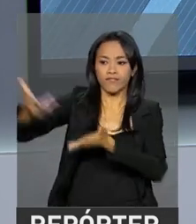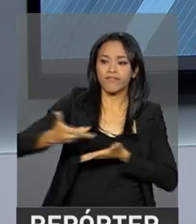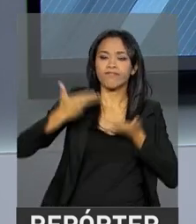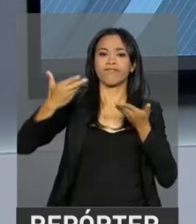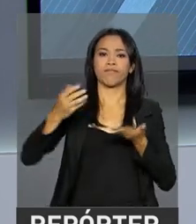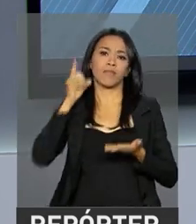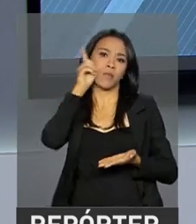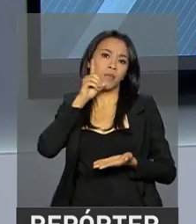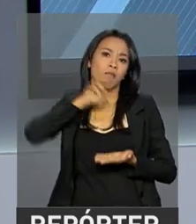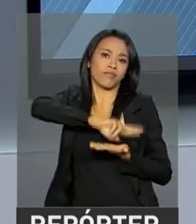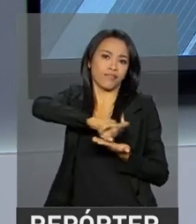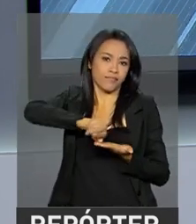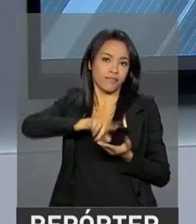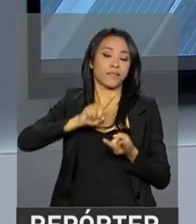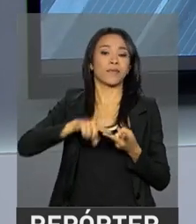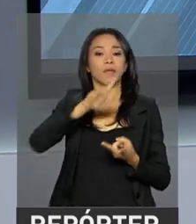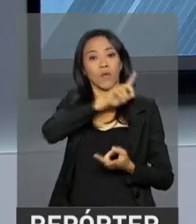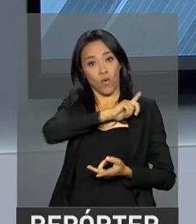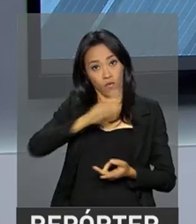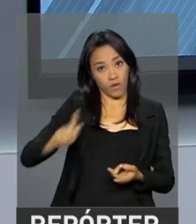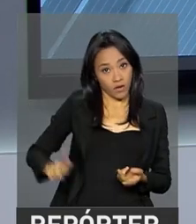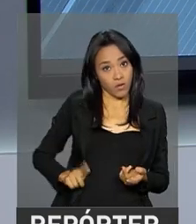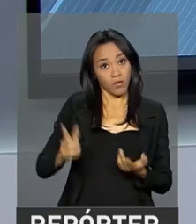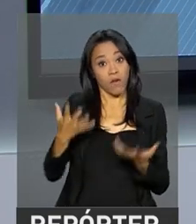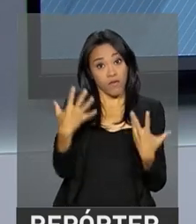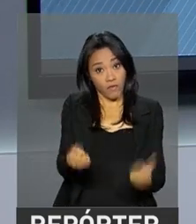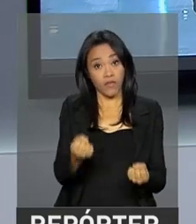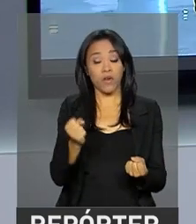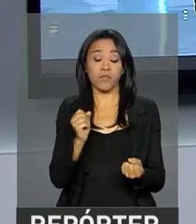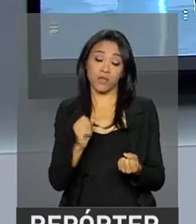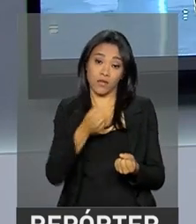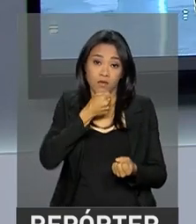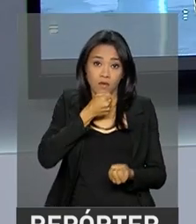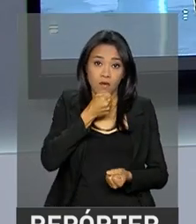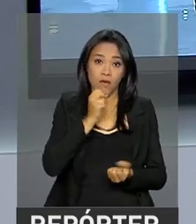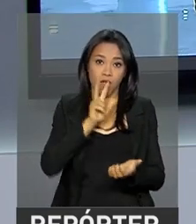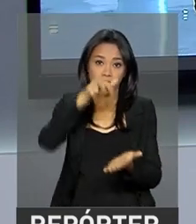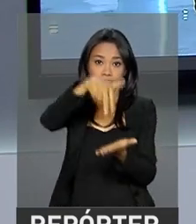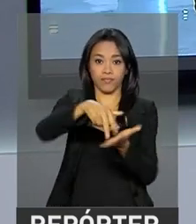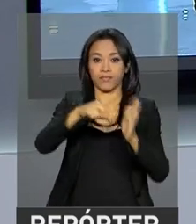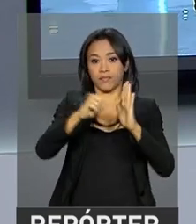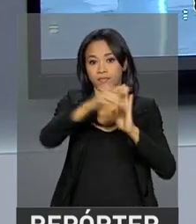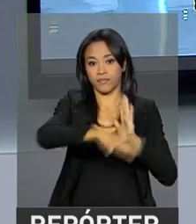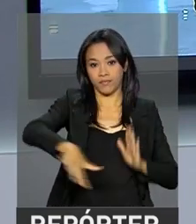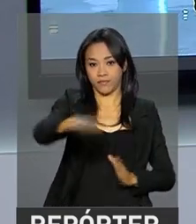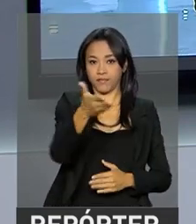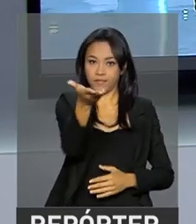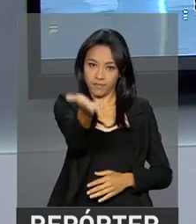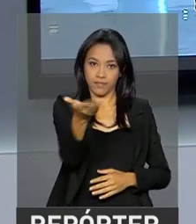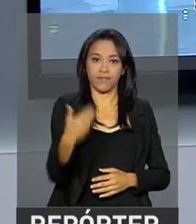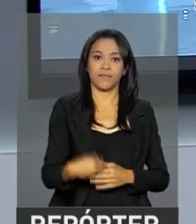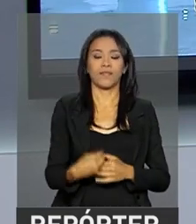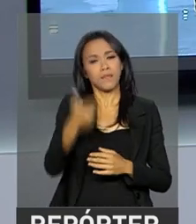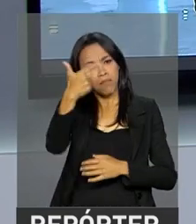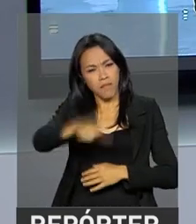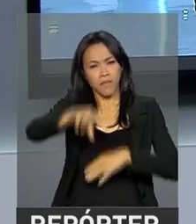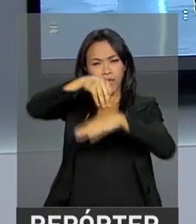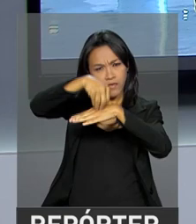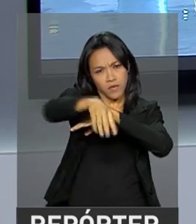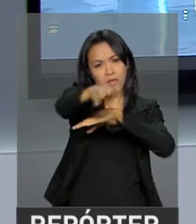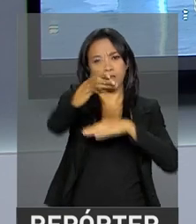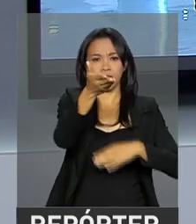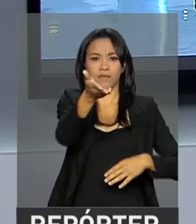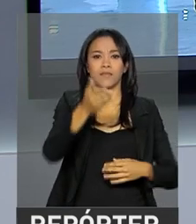ministros e um governador vamos ao vivo então conversar com o repórter Nei Pereira ele tem as informações pra gente lá do Palácio do